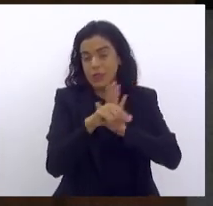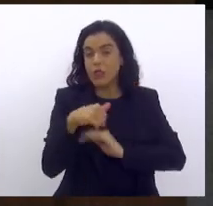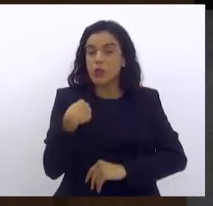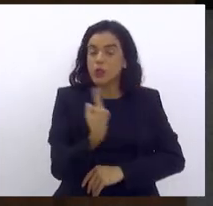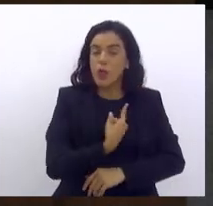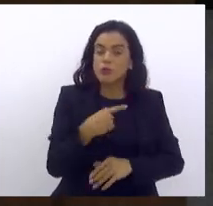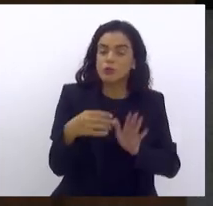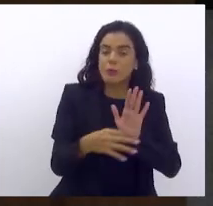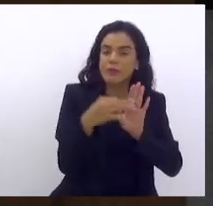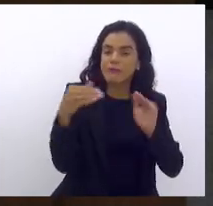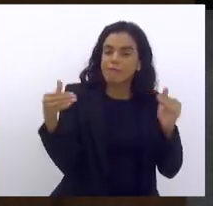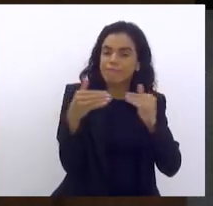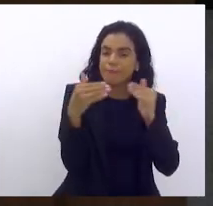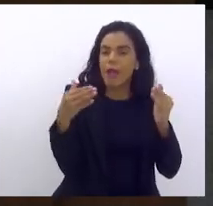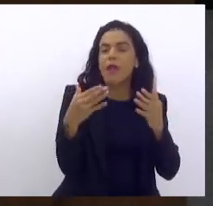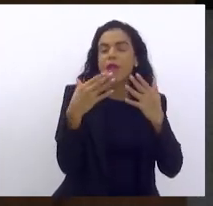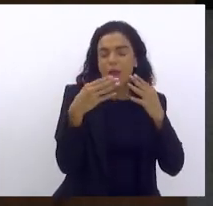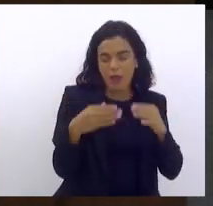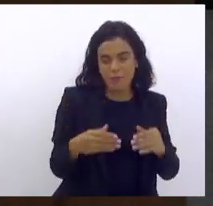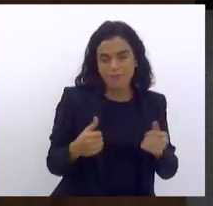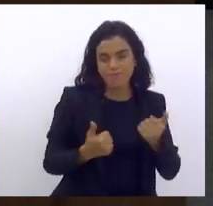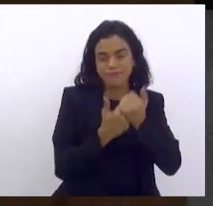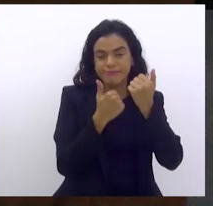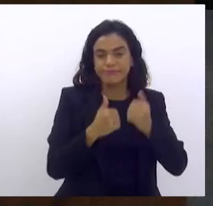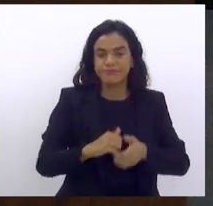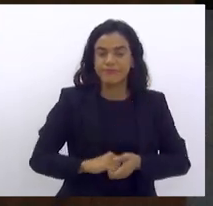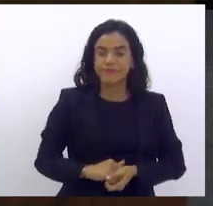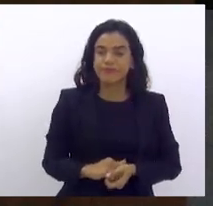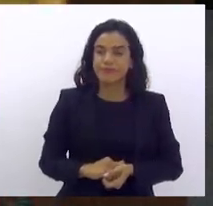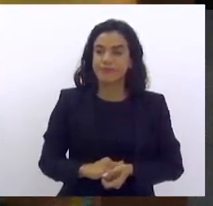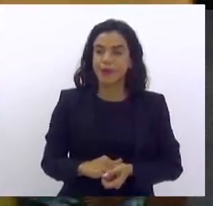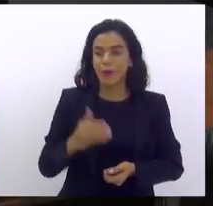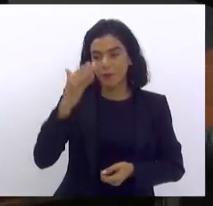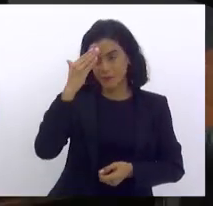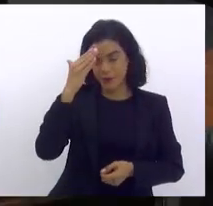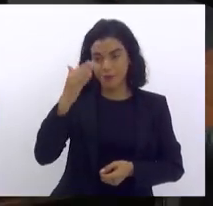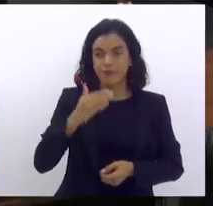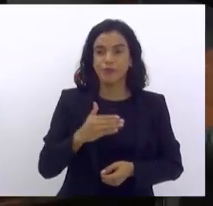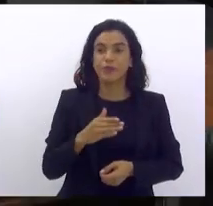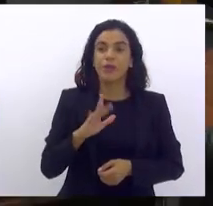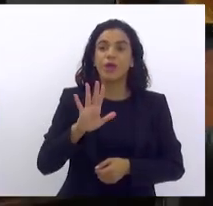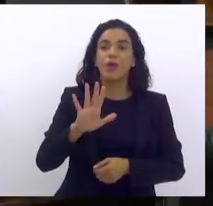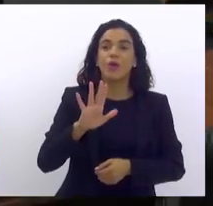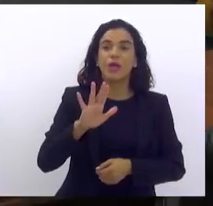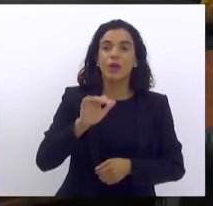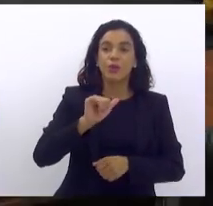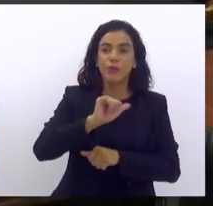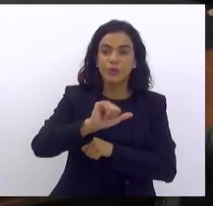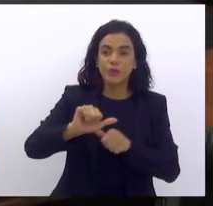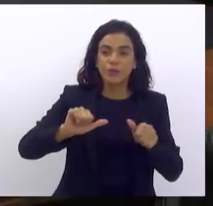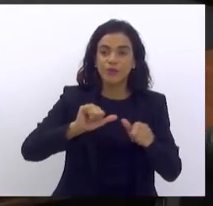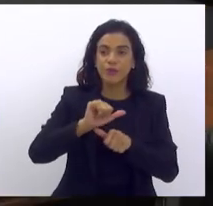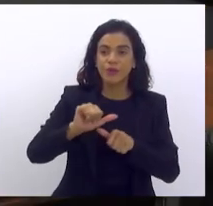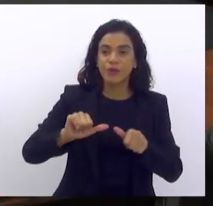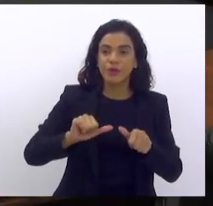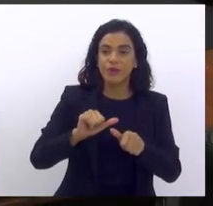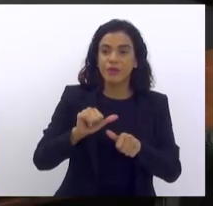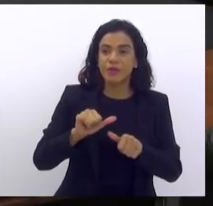parecer é favorável às emendas de plenário. Obrigado, nobre deputado. Quero corrigir também aqui, tá, que